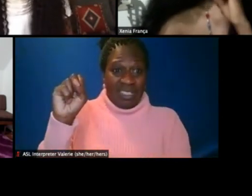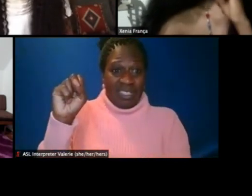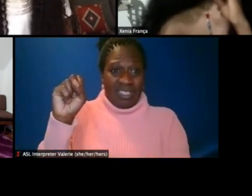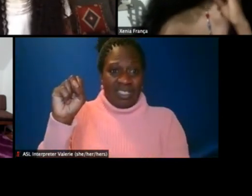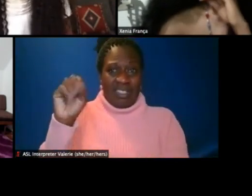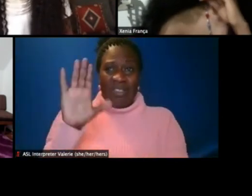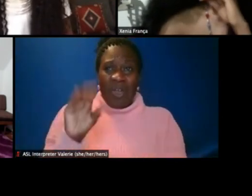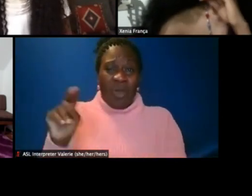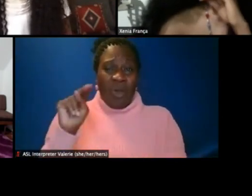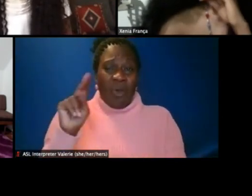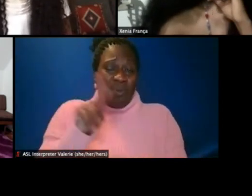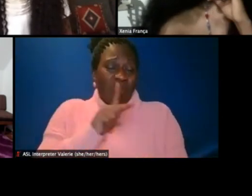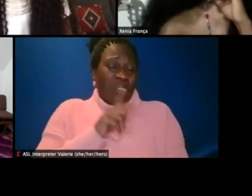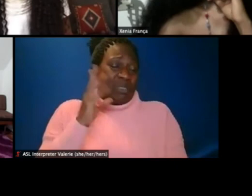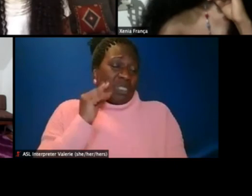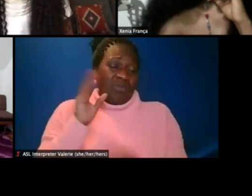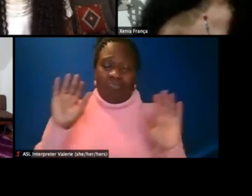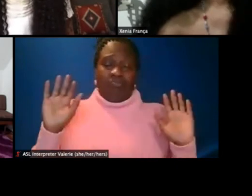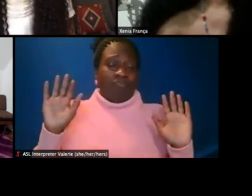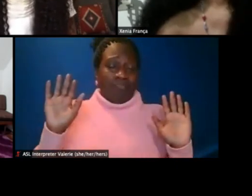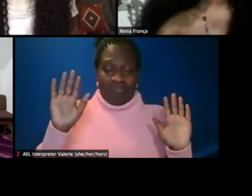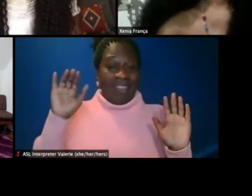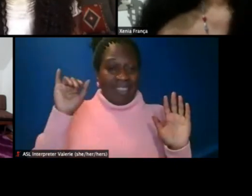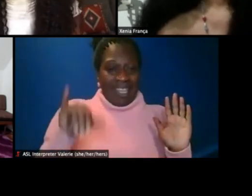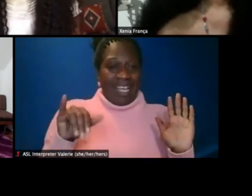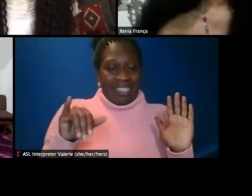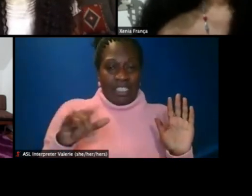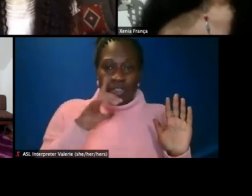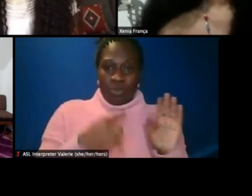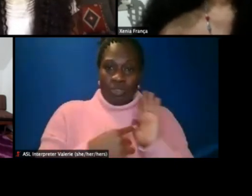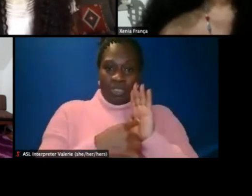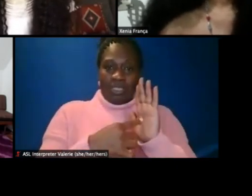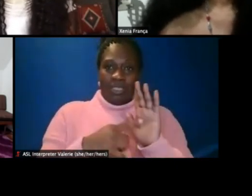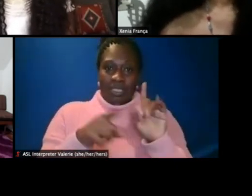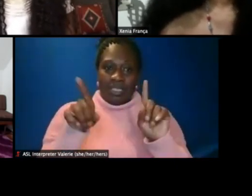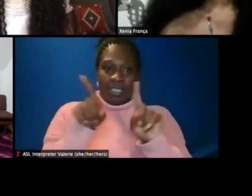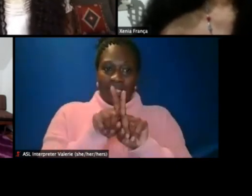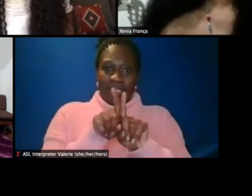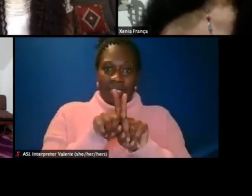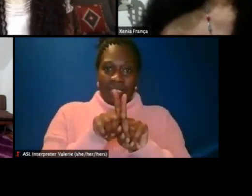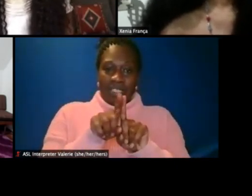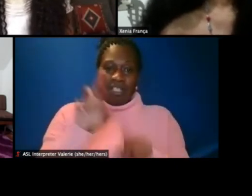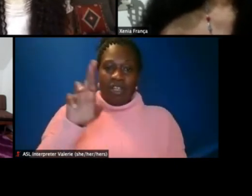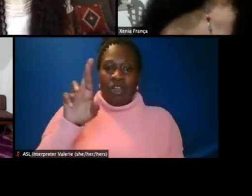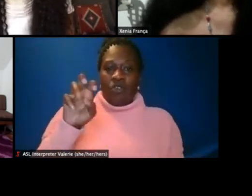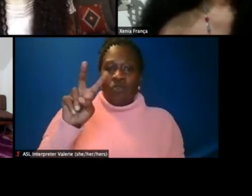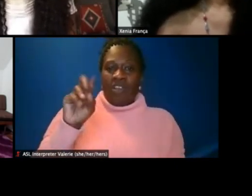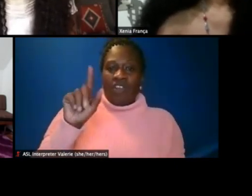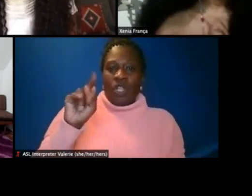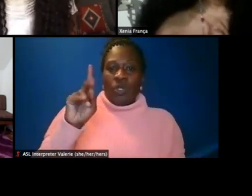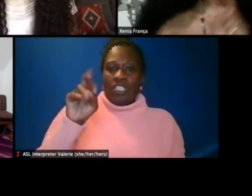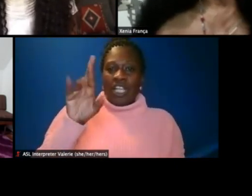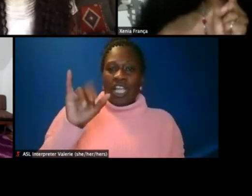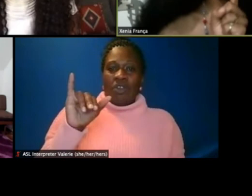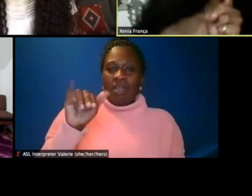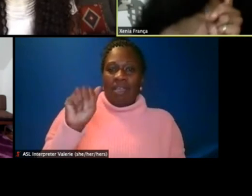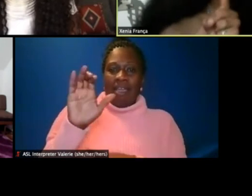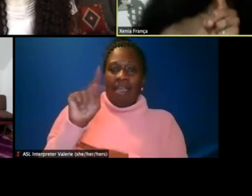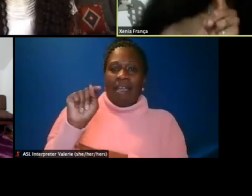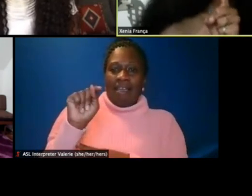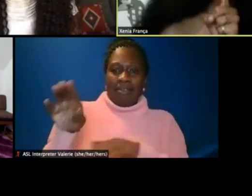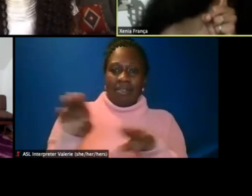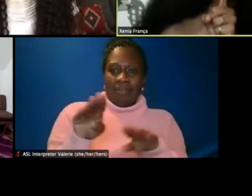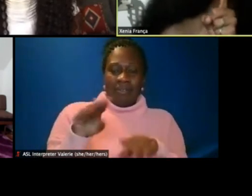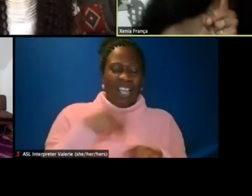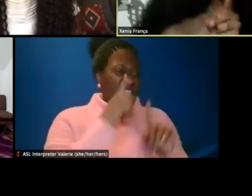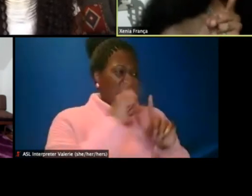personal experience in general, which is, of course, to present that as a revolutionary act. Right. Thank you. I have